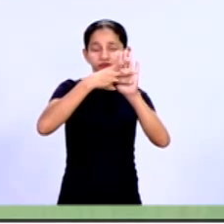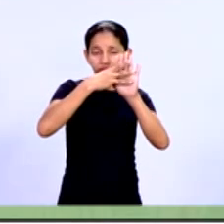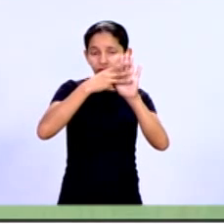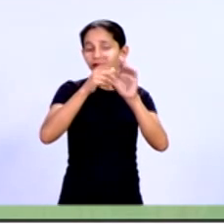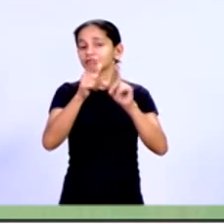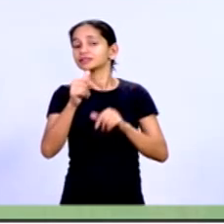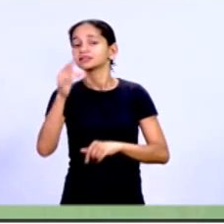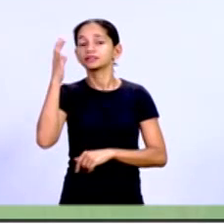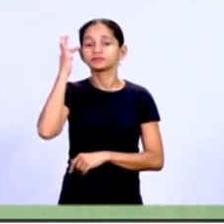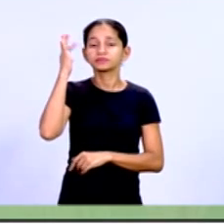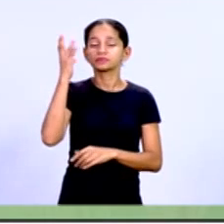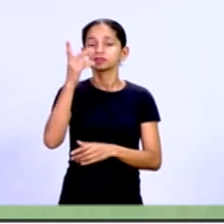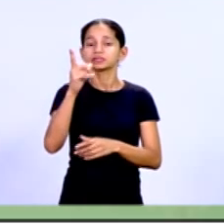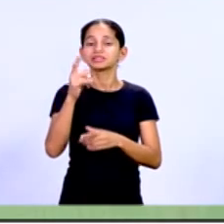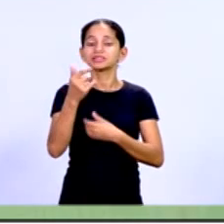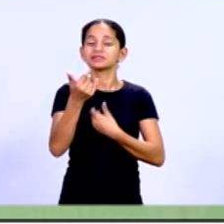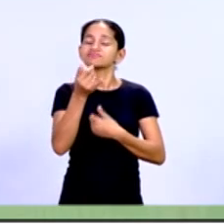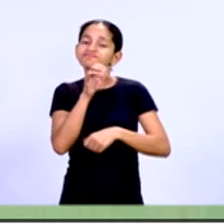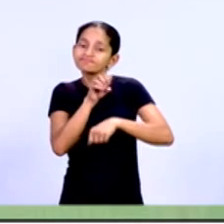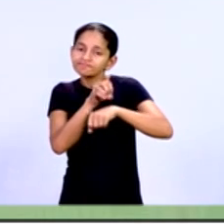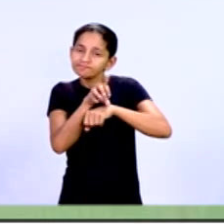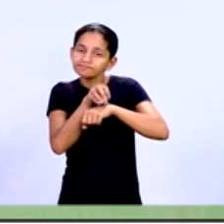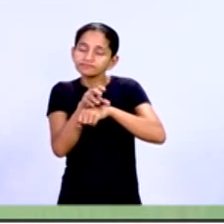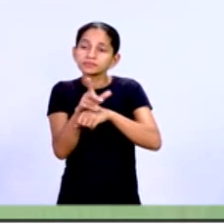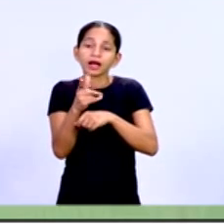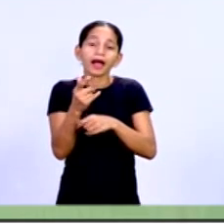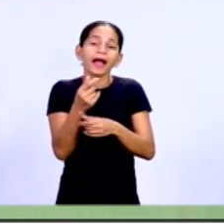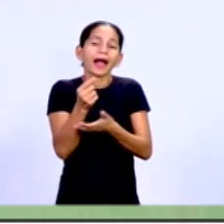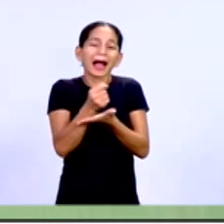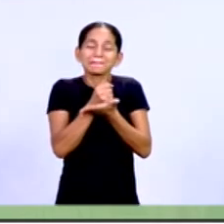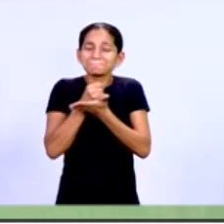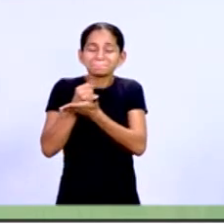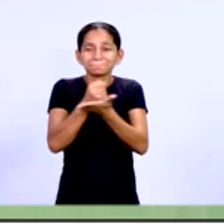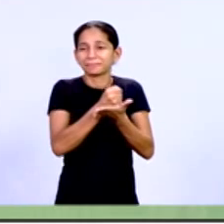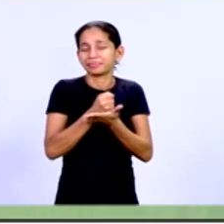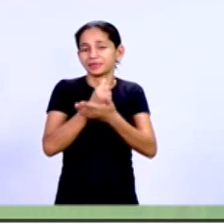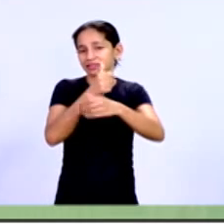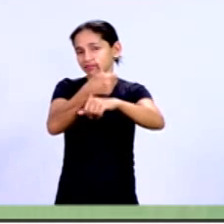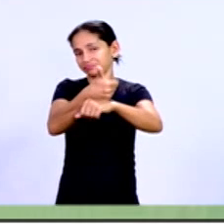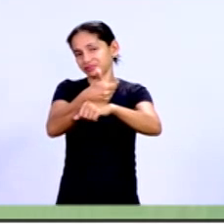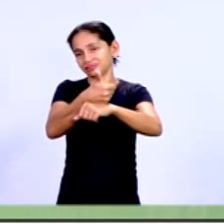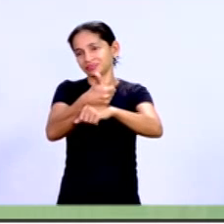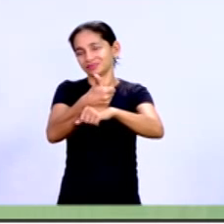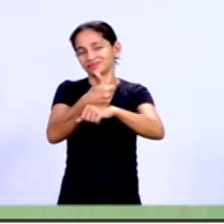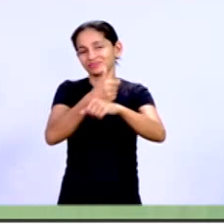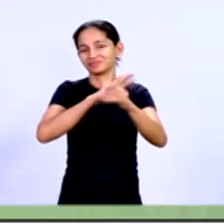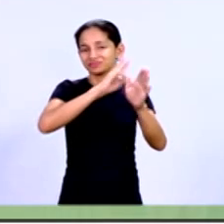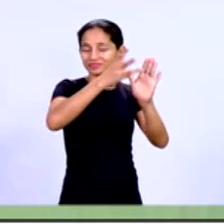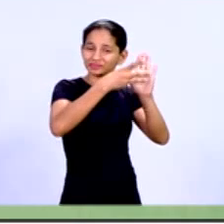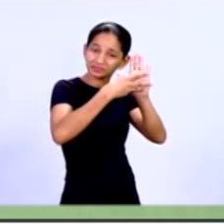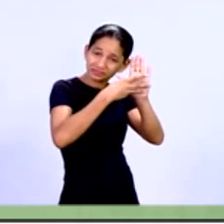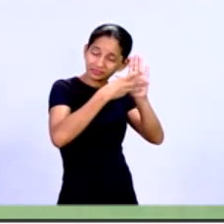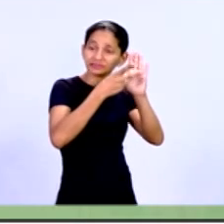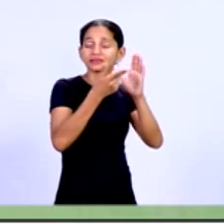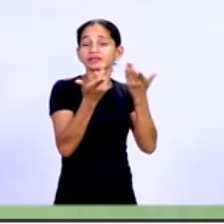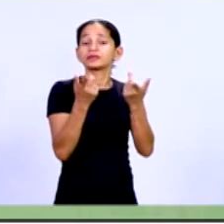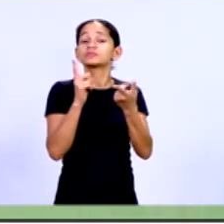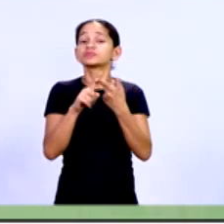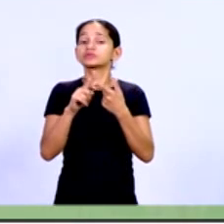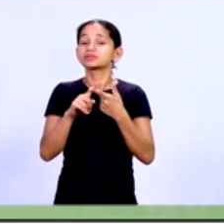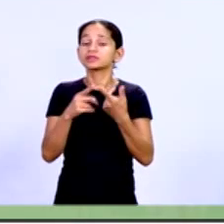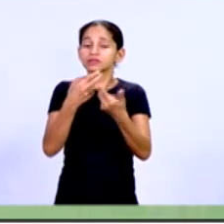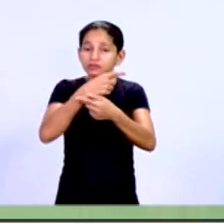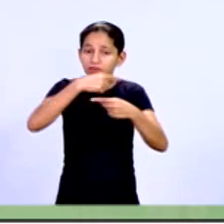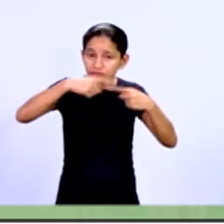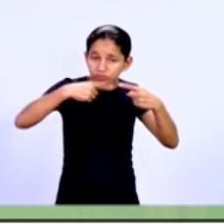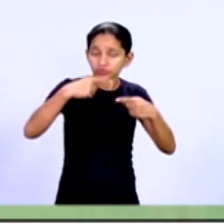Mercado Financeiro. Essa foi a base principal que gerou e ocasionou o quê? Esse material